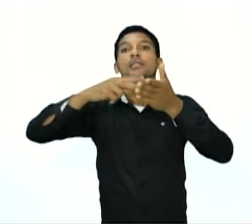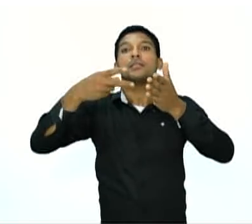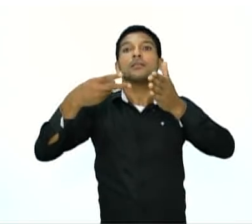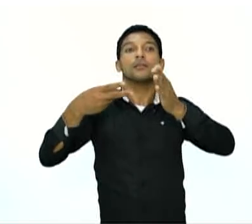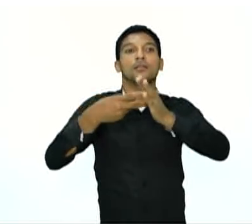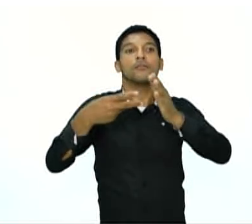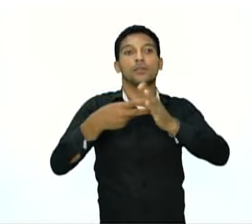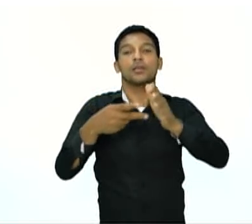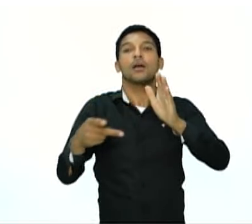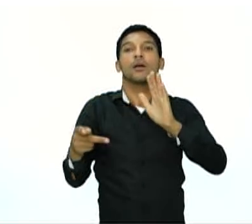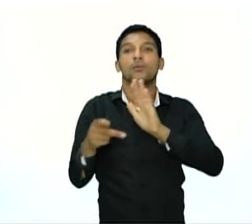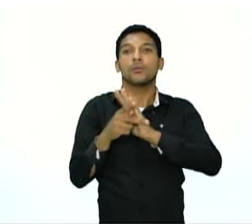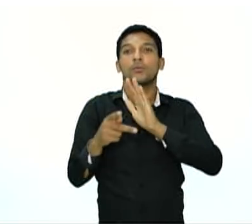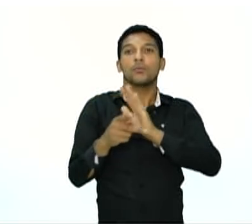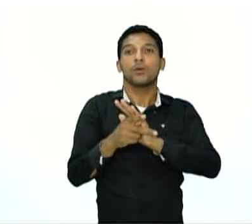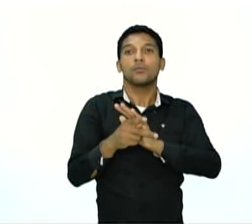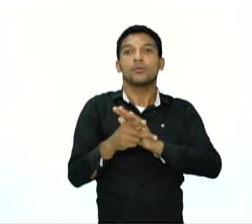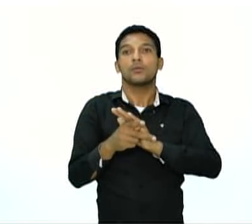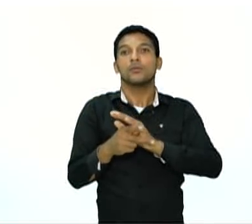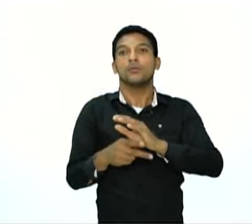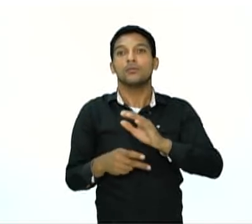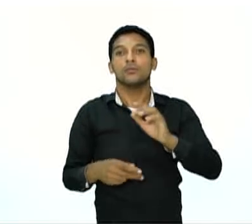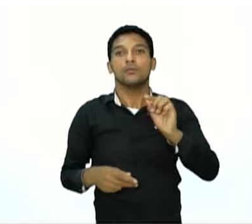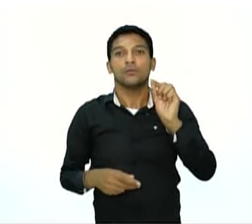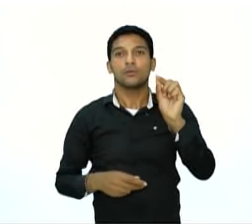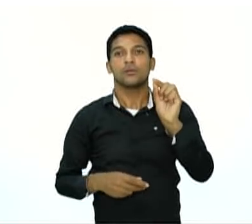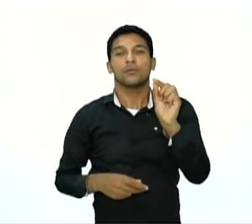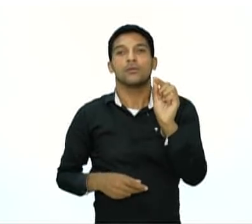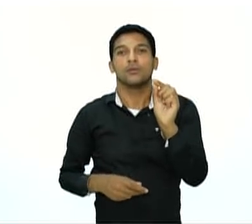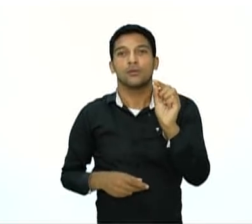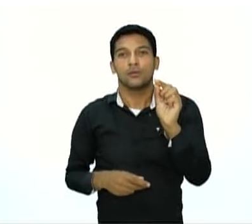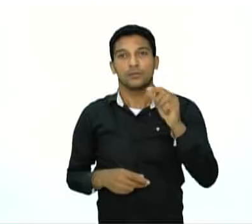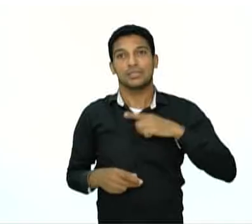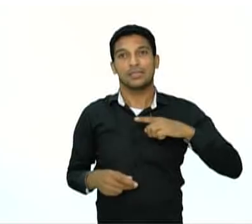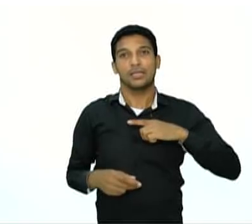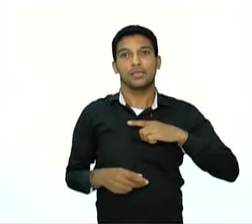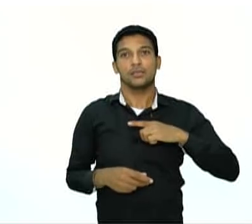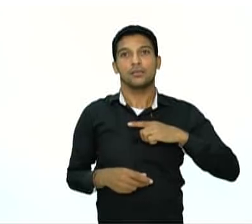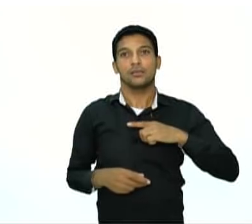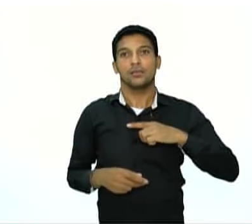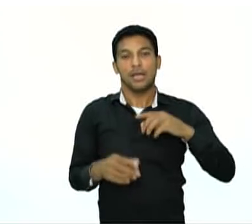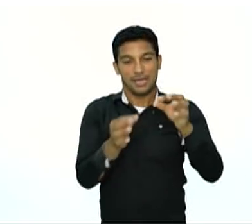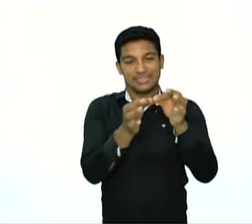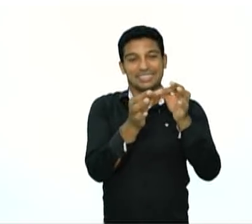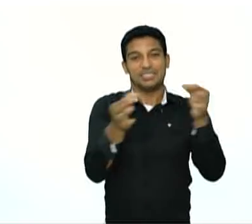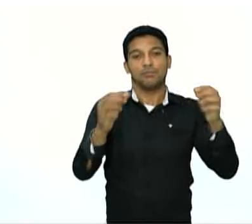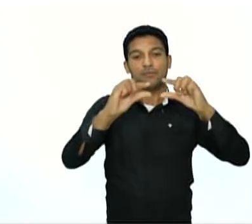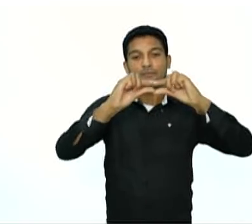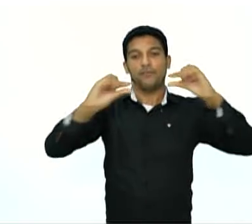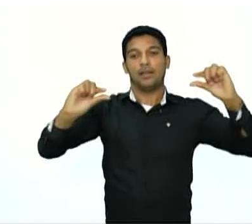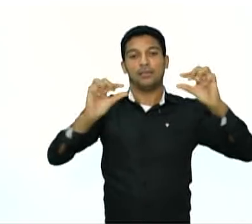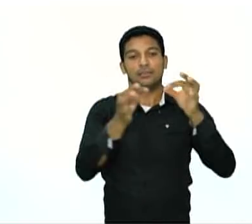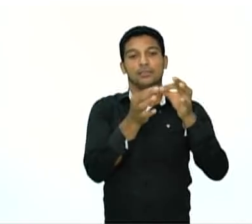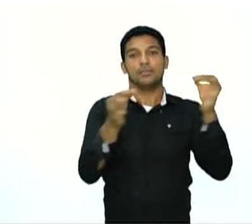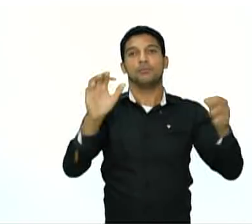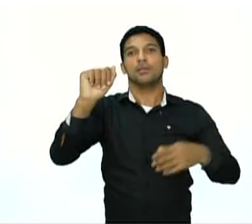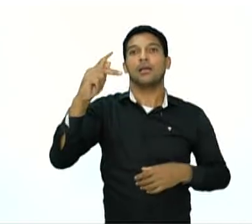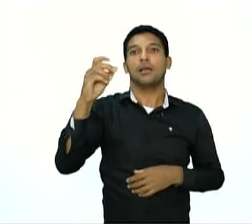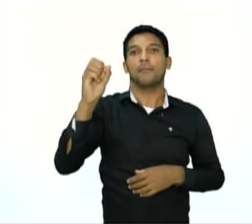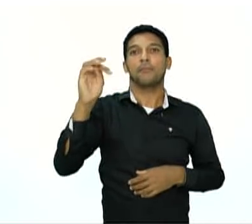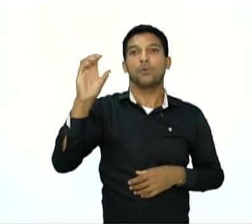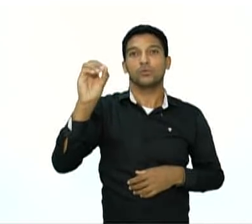desses sintagmas nominais. Como eu disse, então vamos supor que você tinha um aposto lá, só te peço isso,